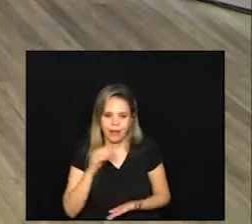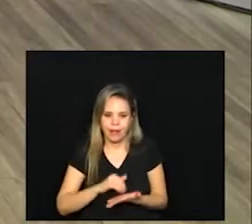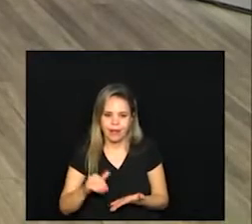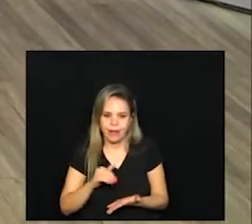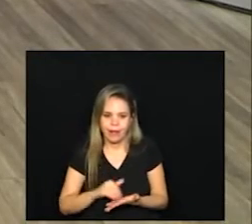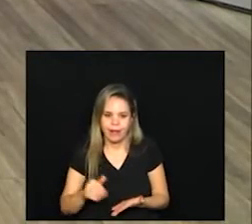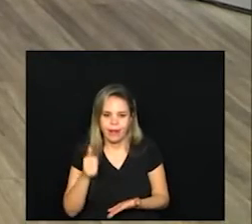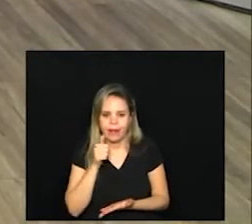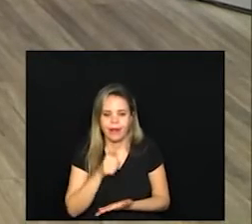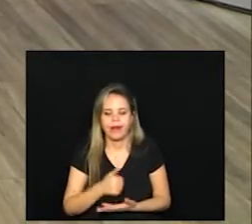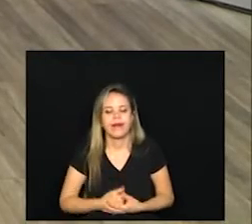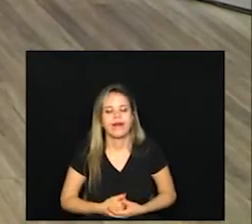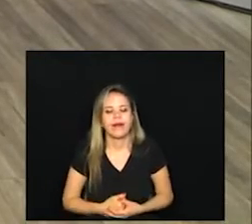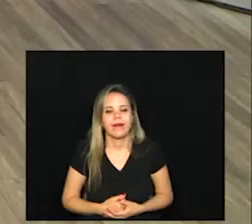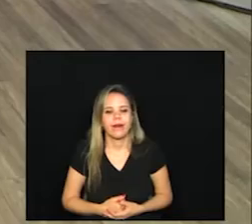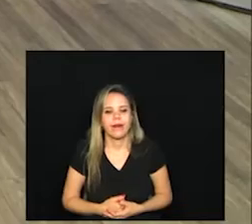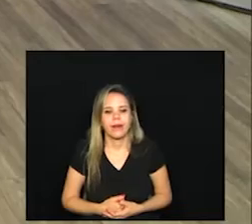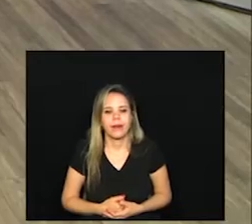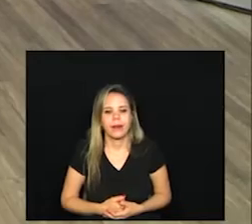secretária.